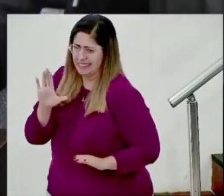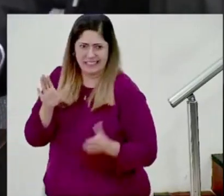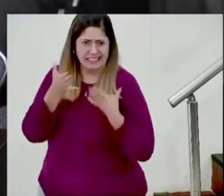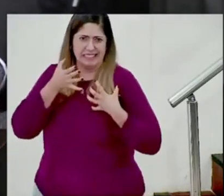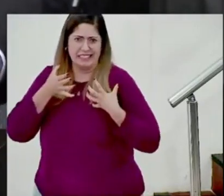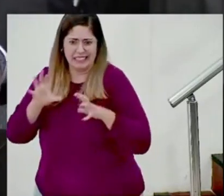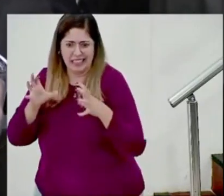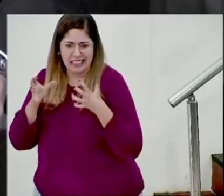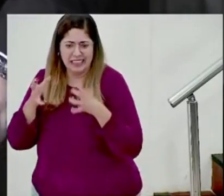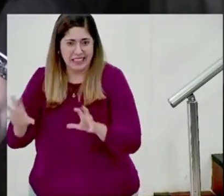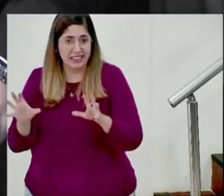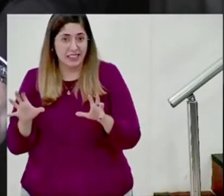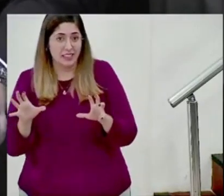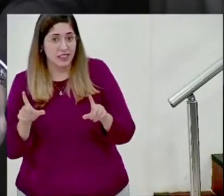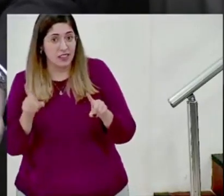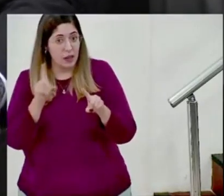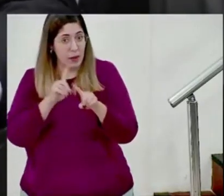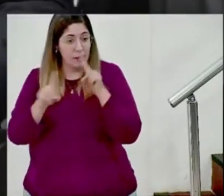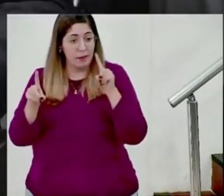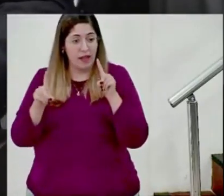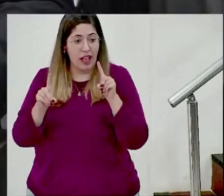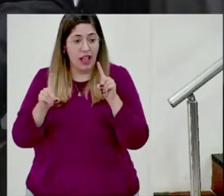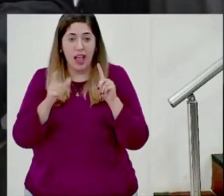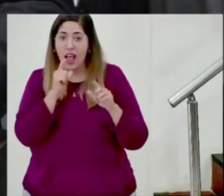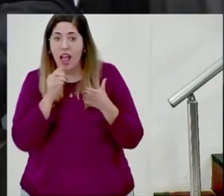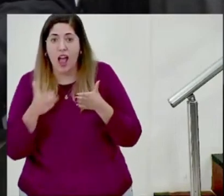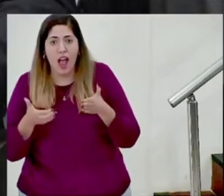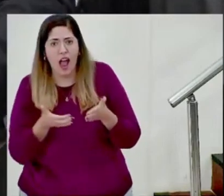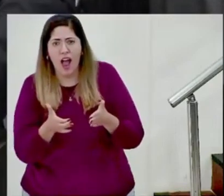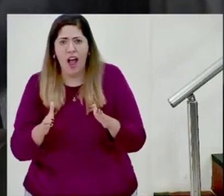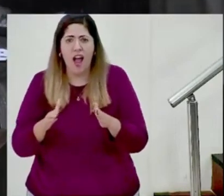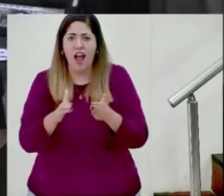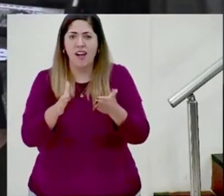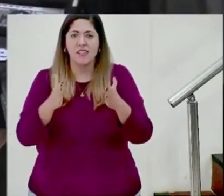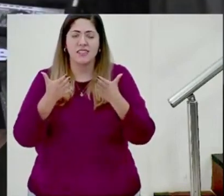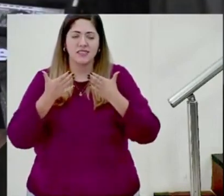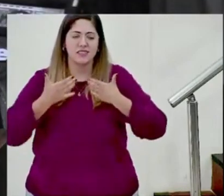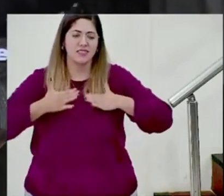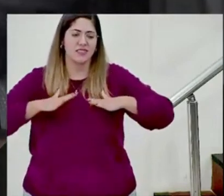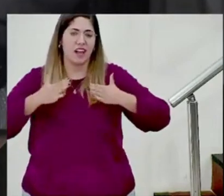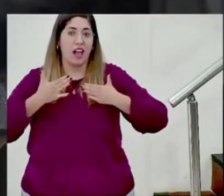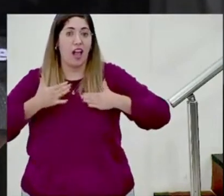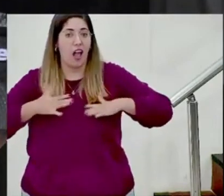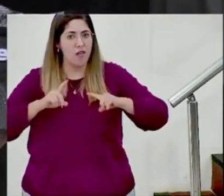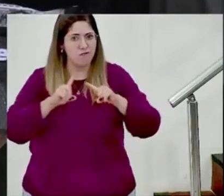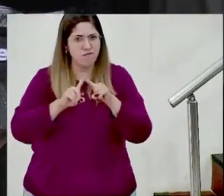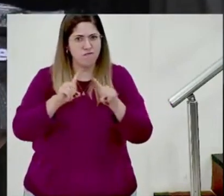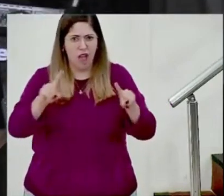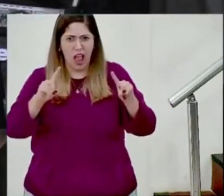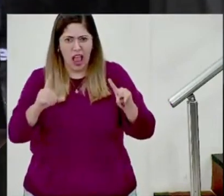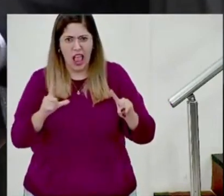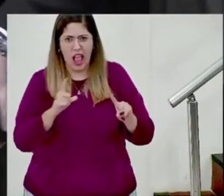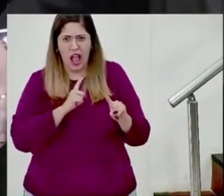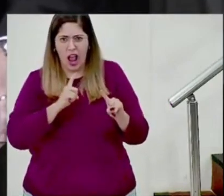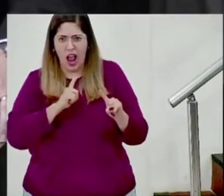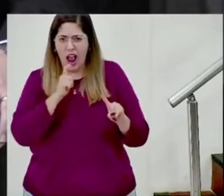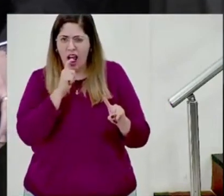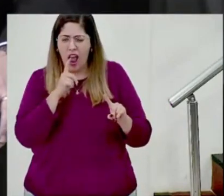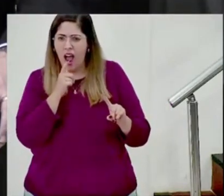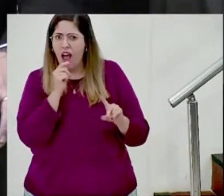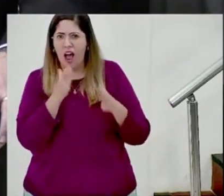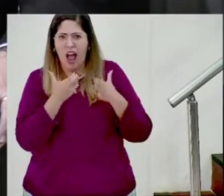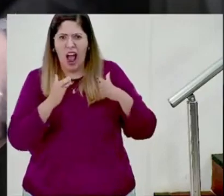você desprezou as águas de Siloé que correm brandamente. Então eu vou trazer sobre você as águas fortes e impetuosas